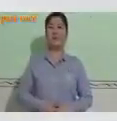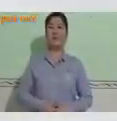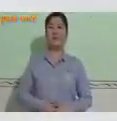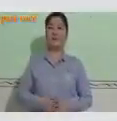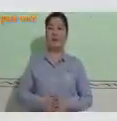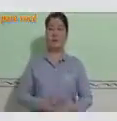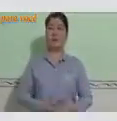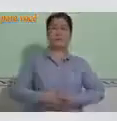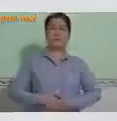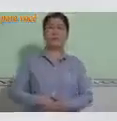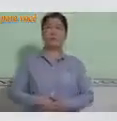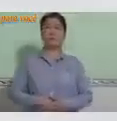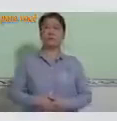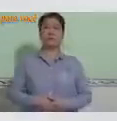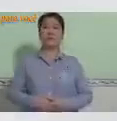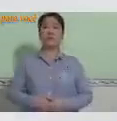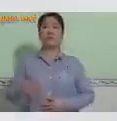COMOE acento agudo